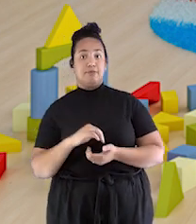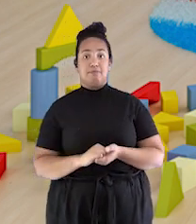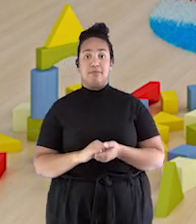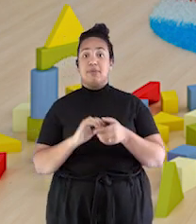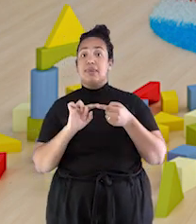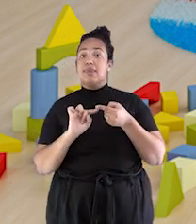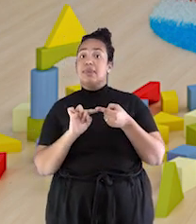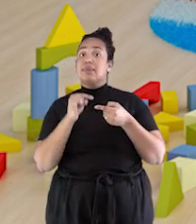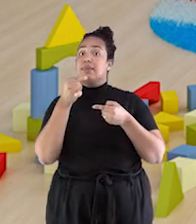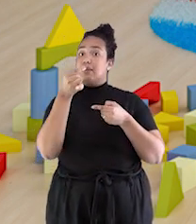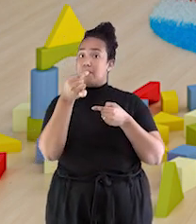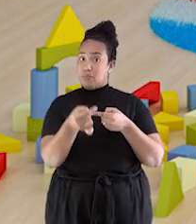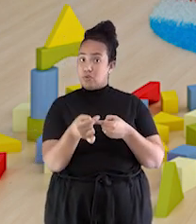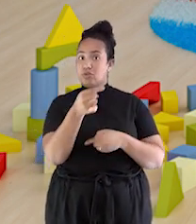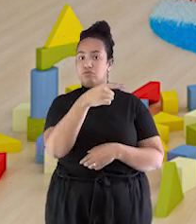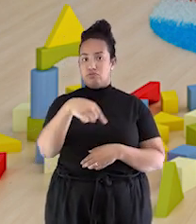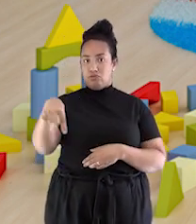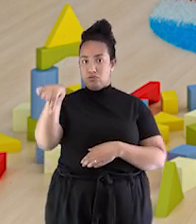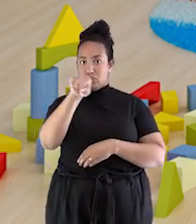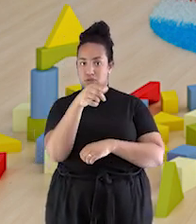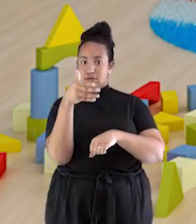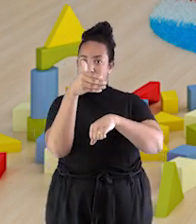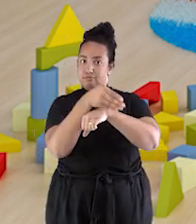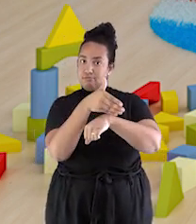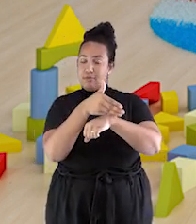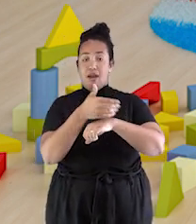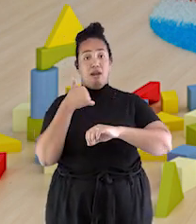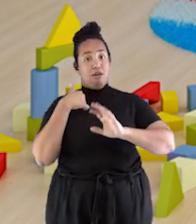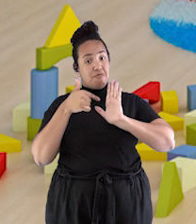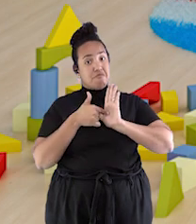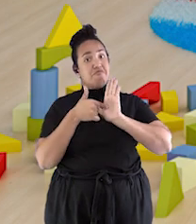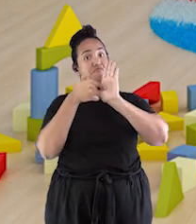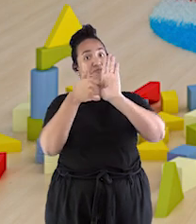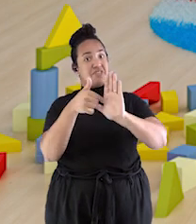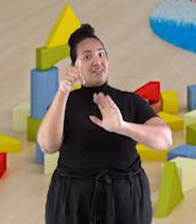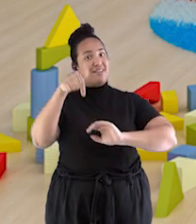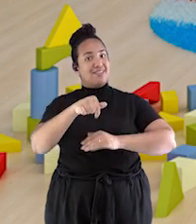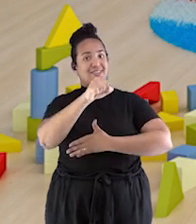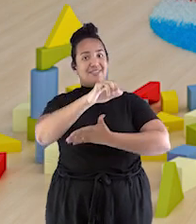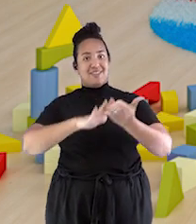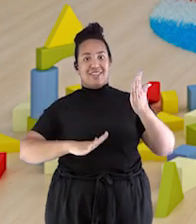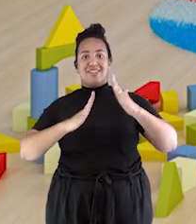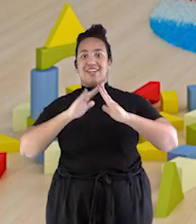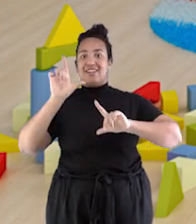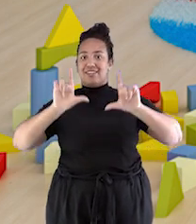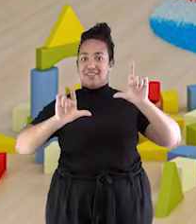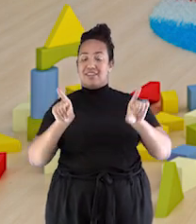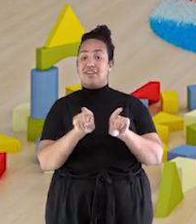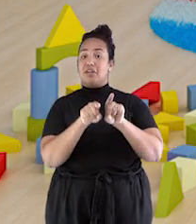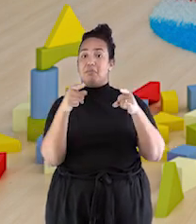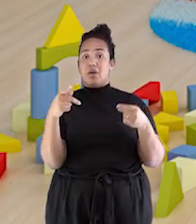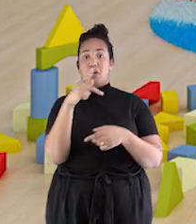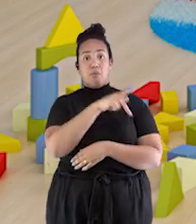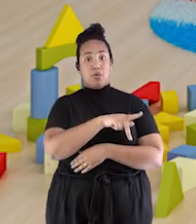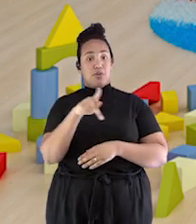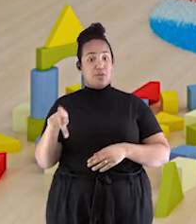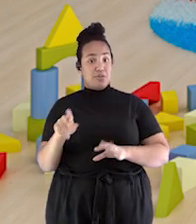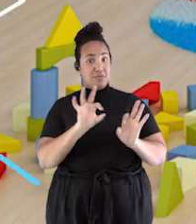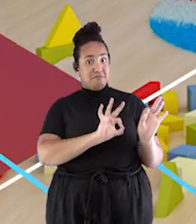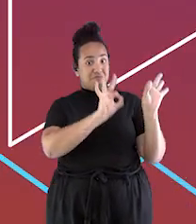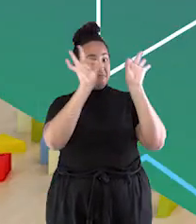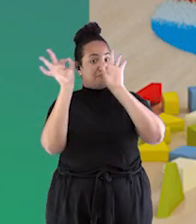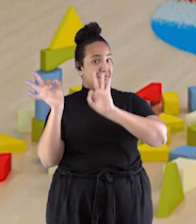27 99 661 0143. Depois, essa participação vai passar aqui no Dever em Casa na TV. E o professor vai conseguir ver